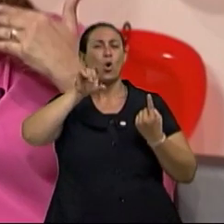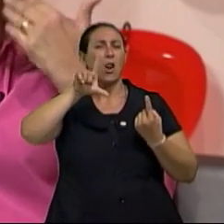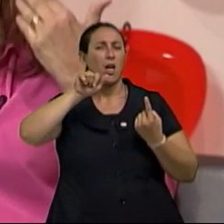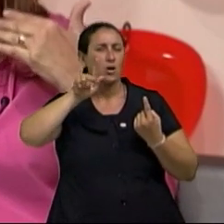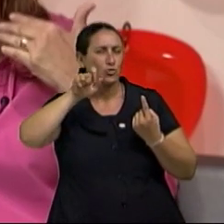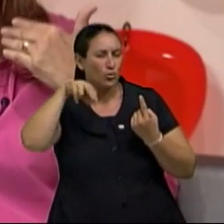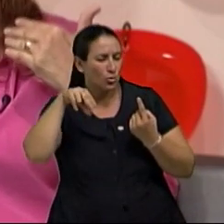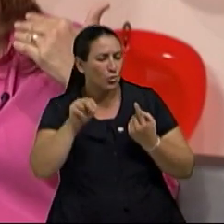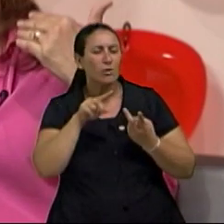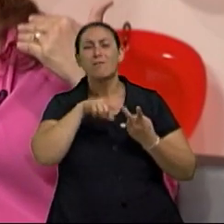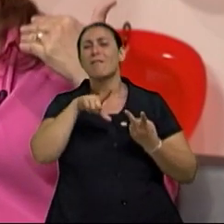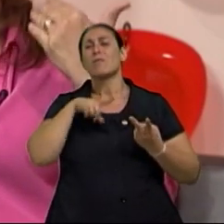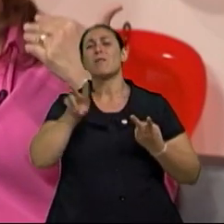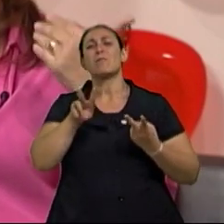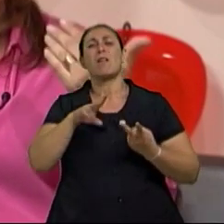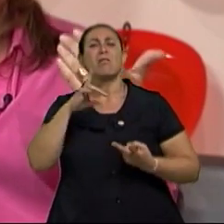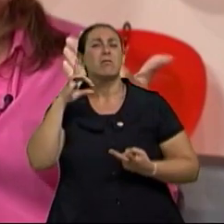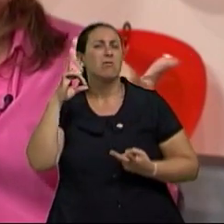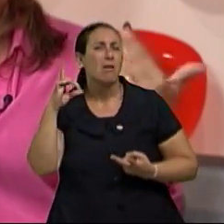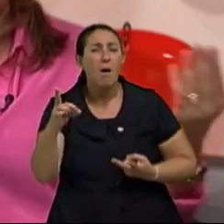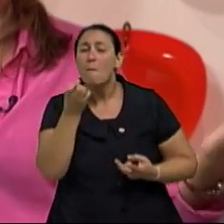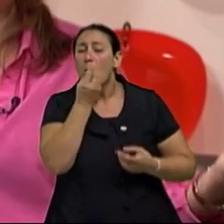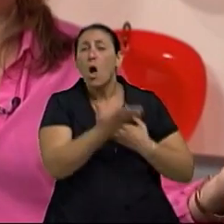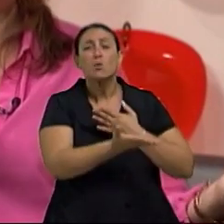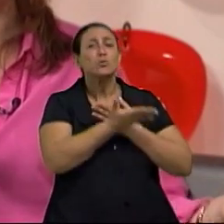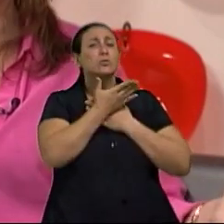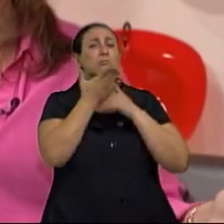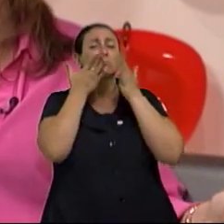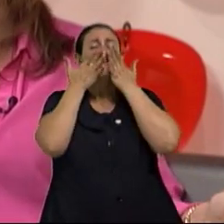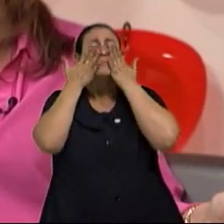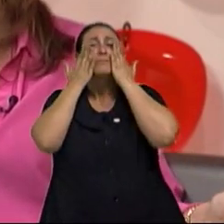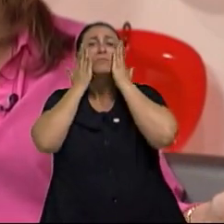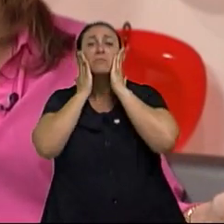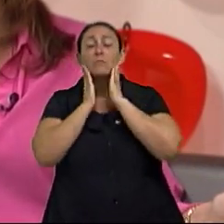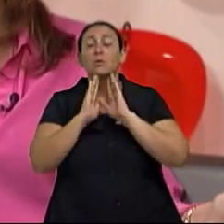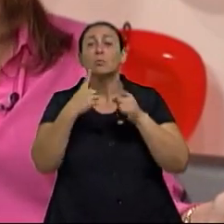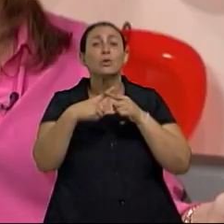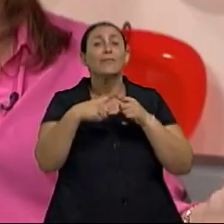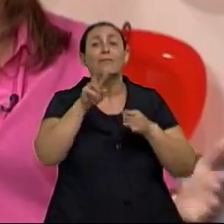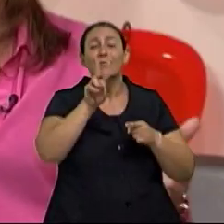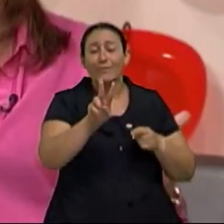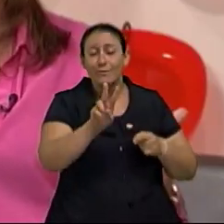que é bom para para a beleza da pele, porque a vitamina C,